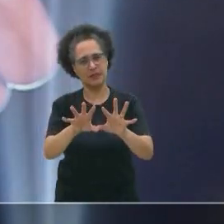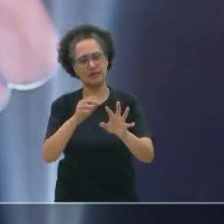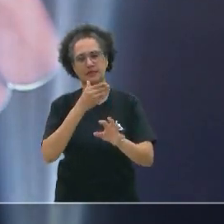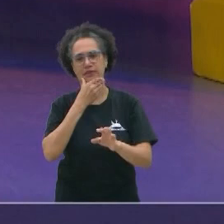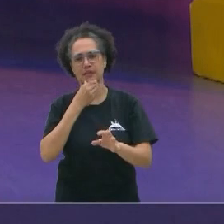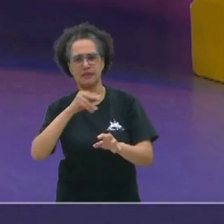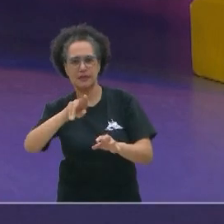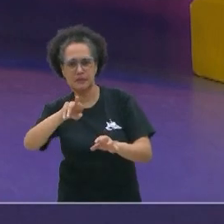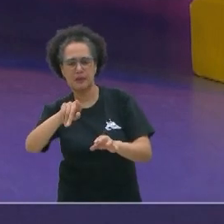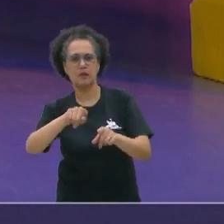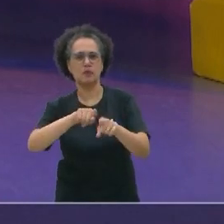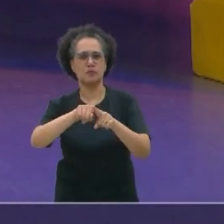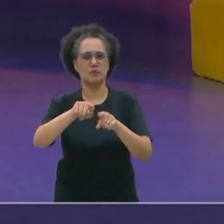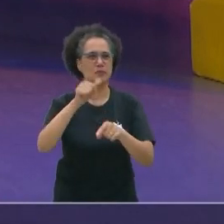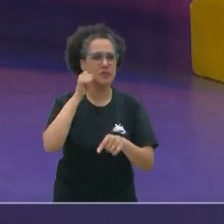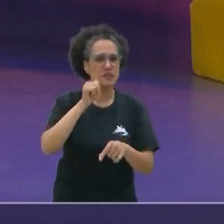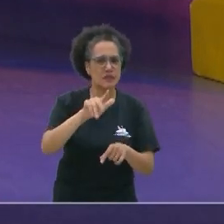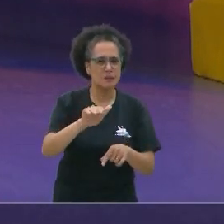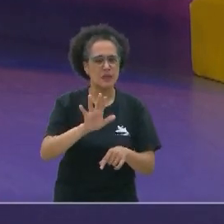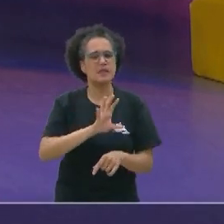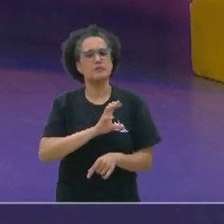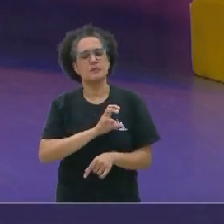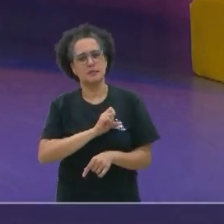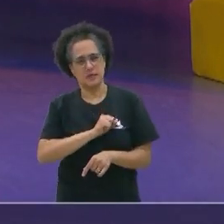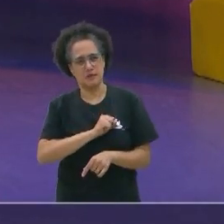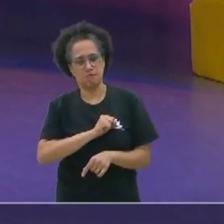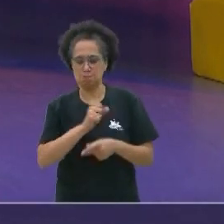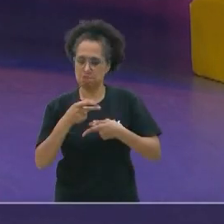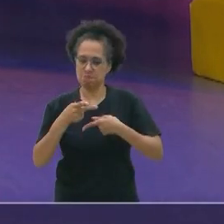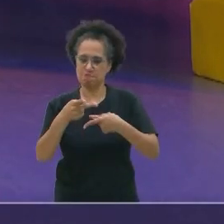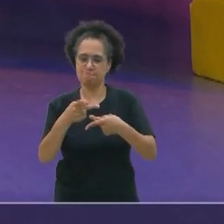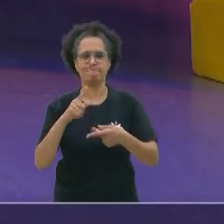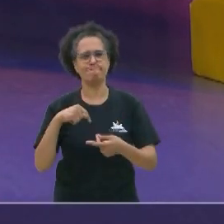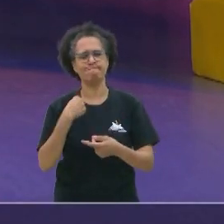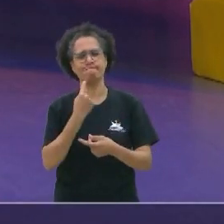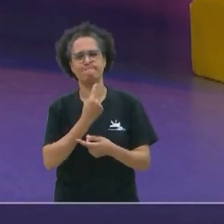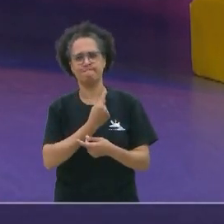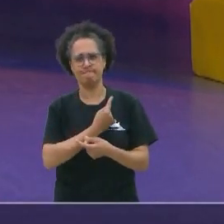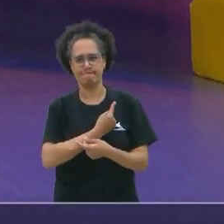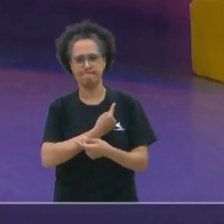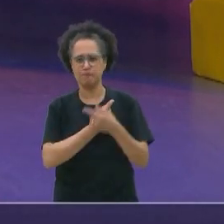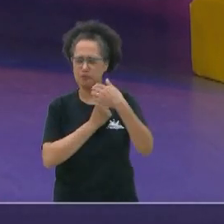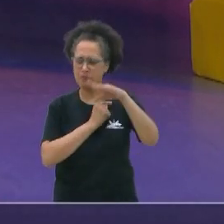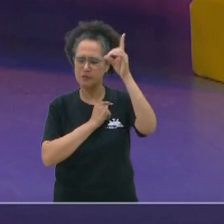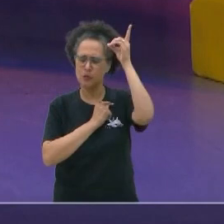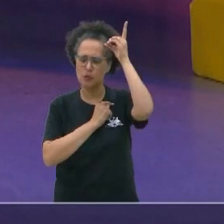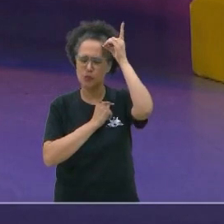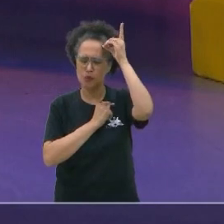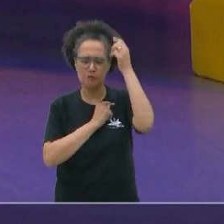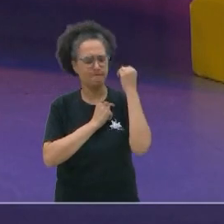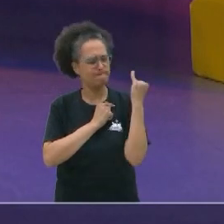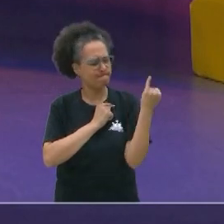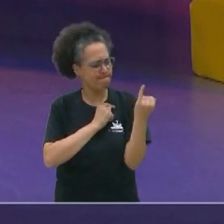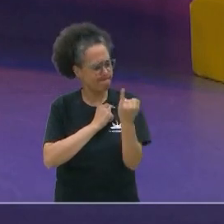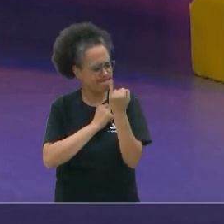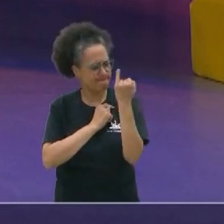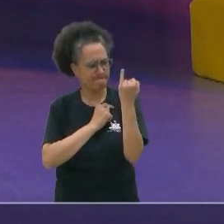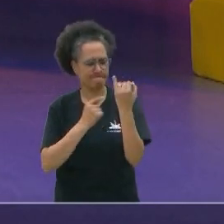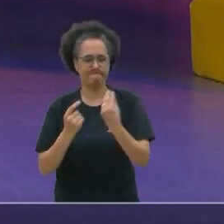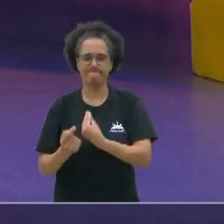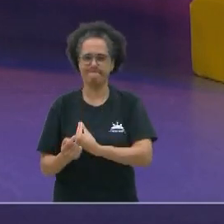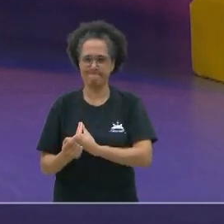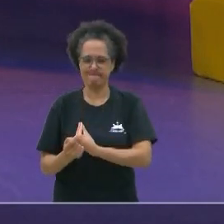e irmãs, é convidativo a nós, ao adquirir este dom tão importante, essencial em nossa